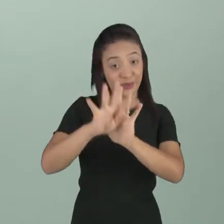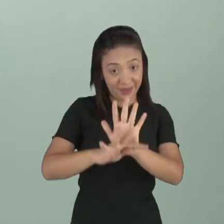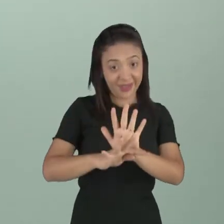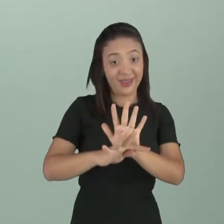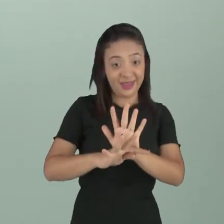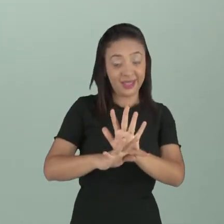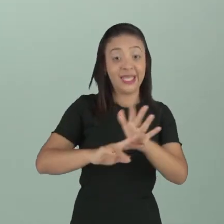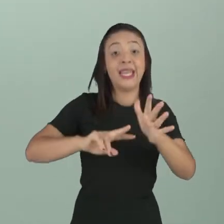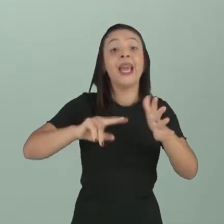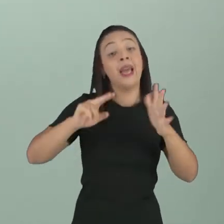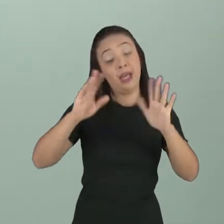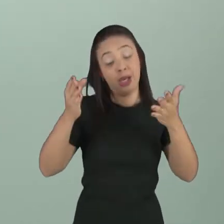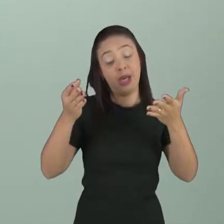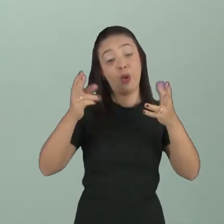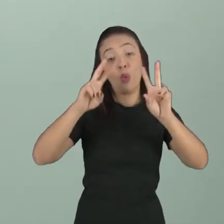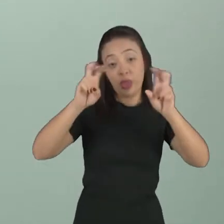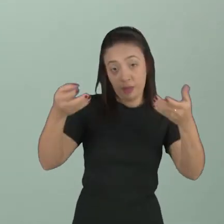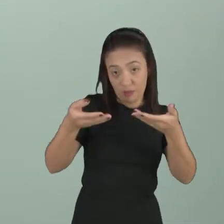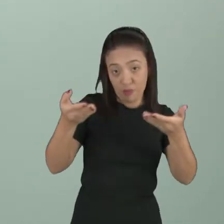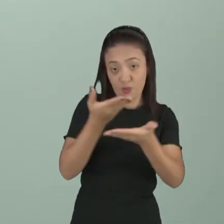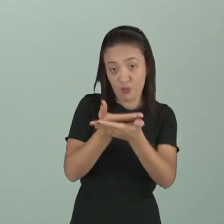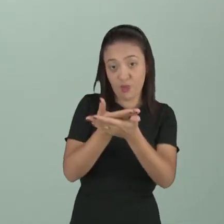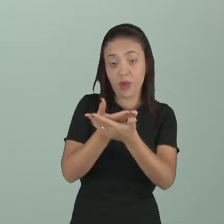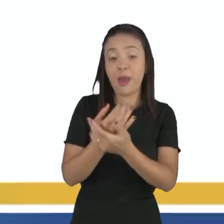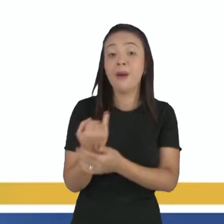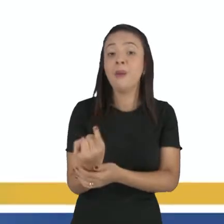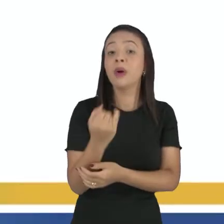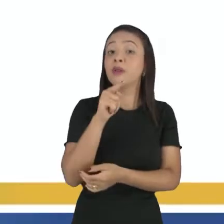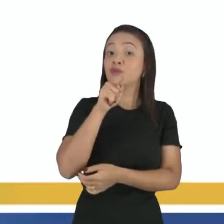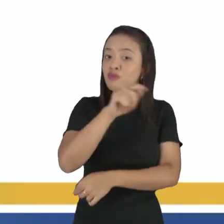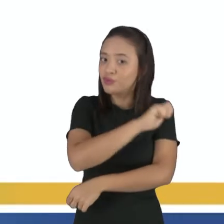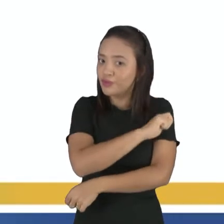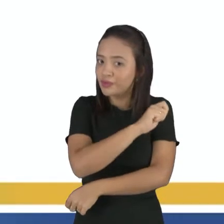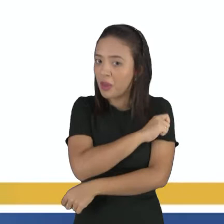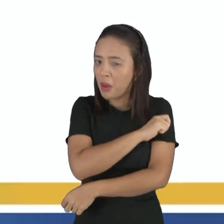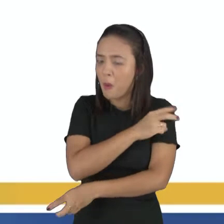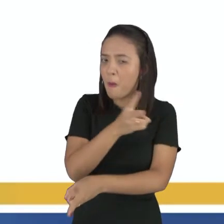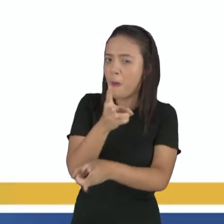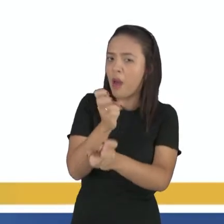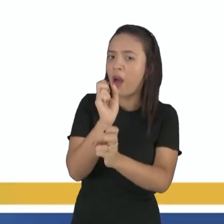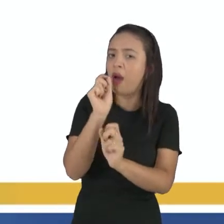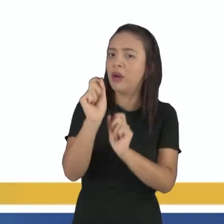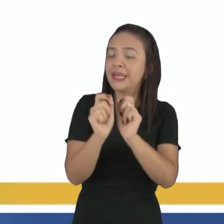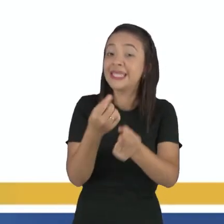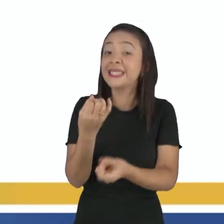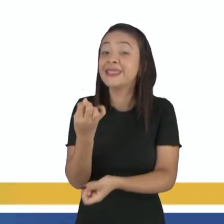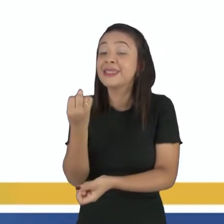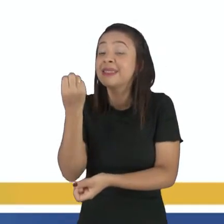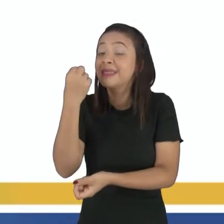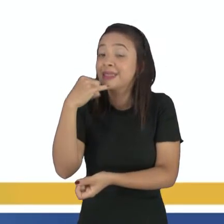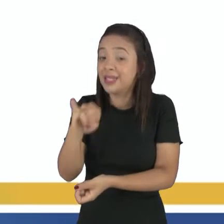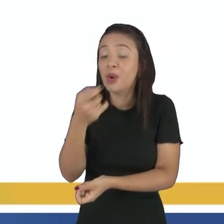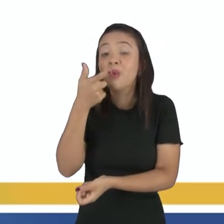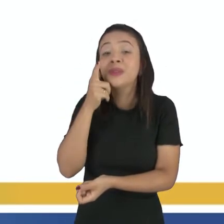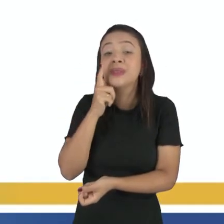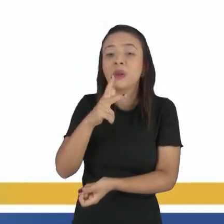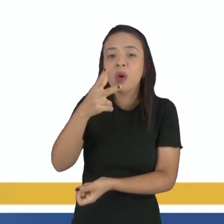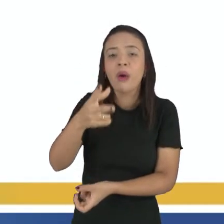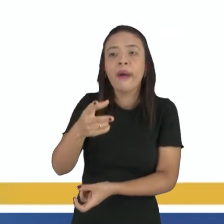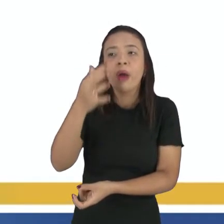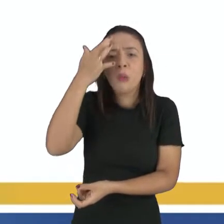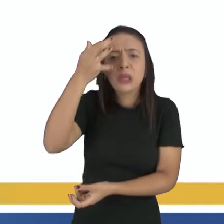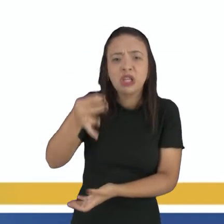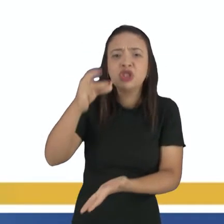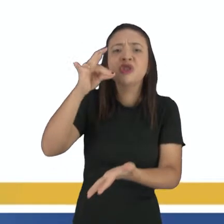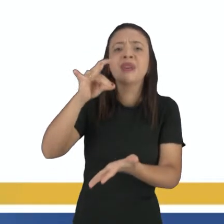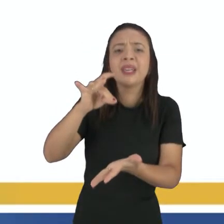exatamente o tema da nossa aula de hoje é importante você aluna avaliar é se você consegue captar o